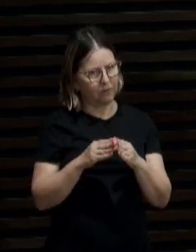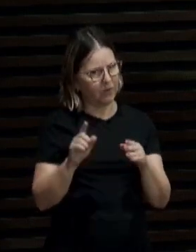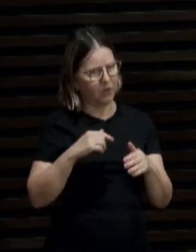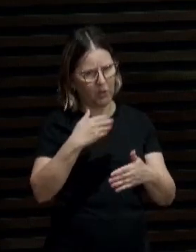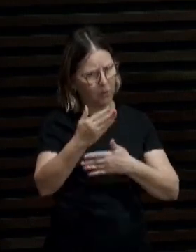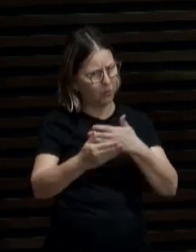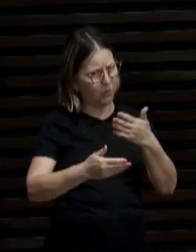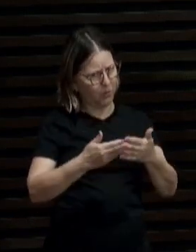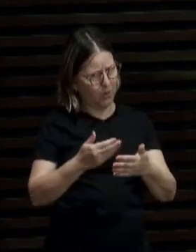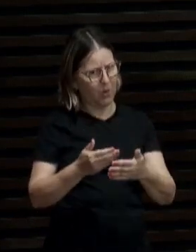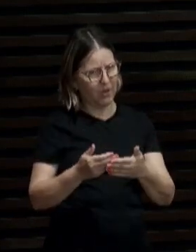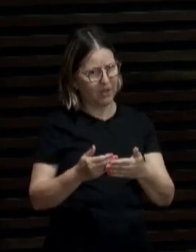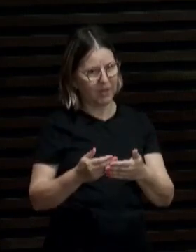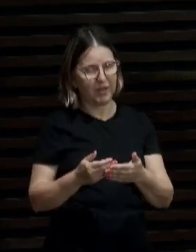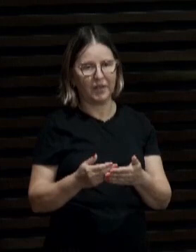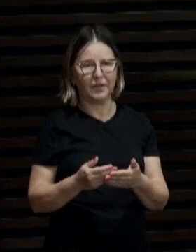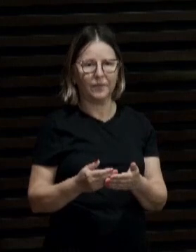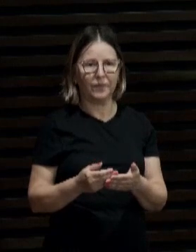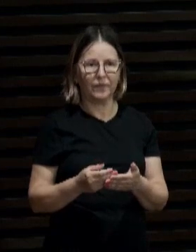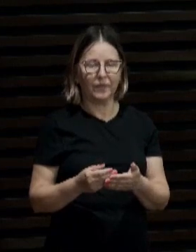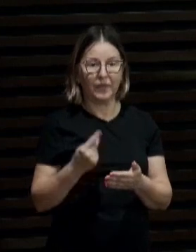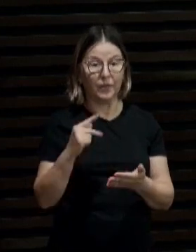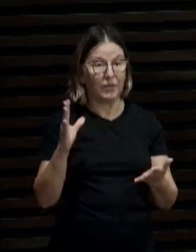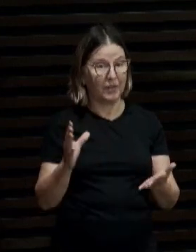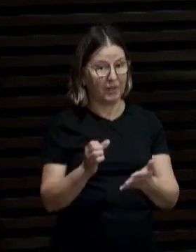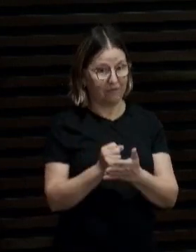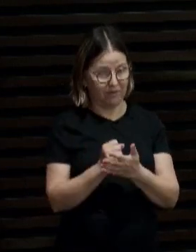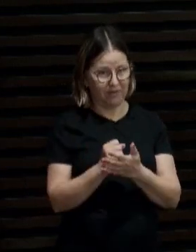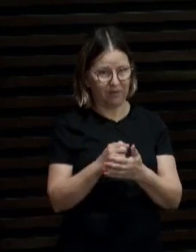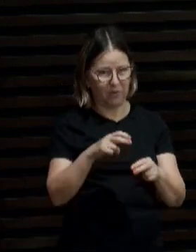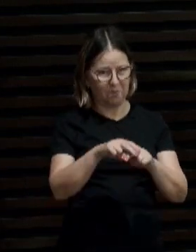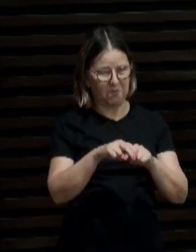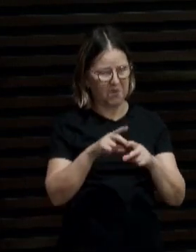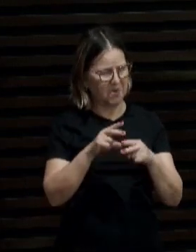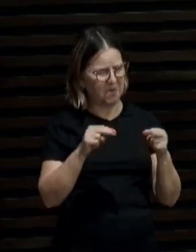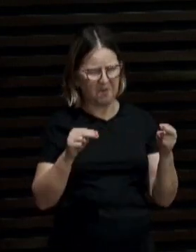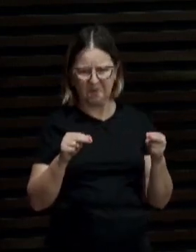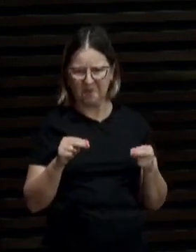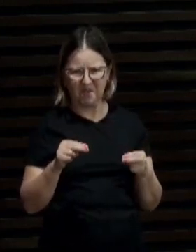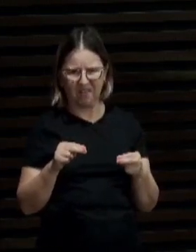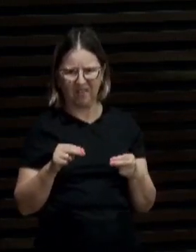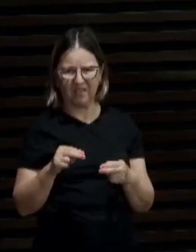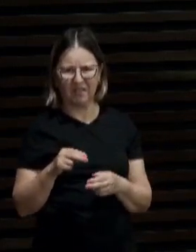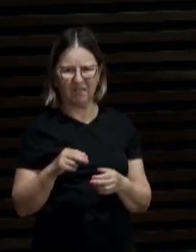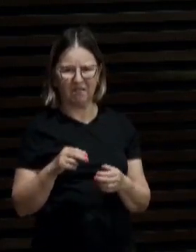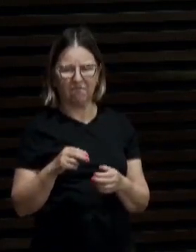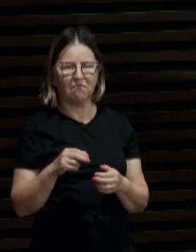por alguma coisa que alimenta o seu corpo e a sua alma, a sua mente. E não alimenta o